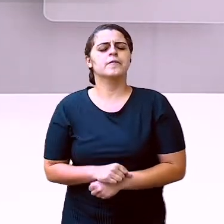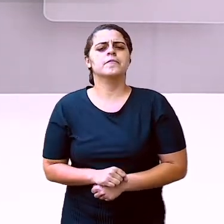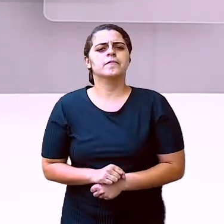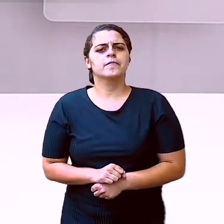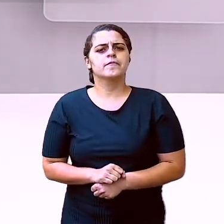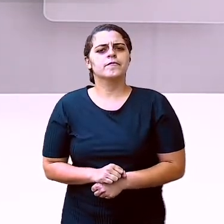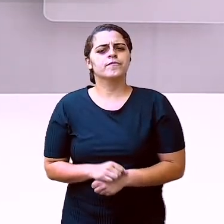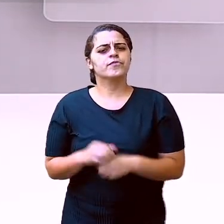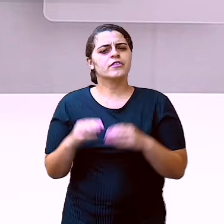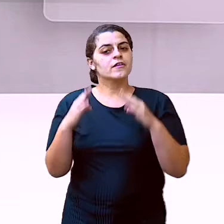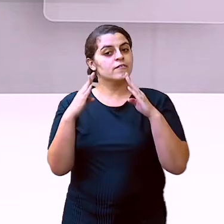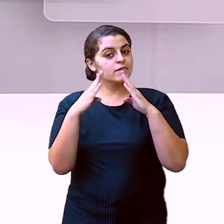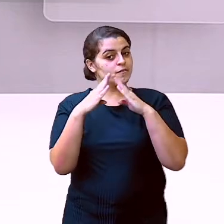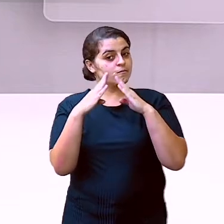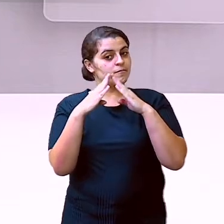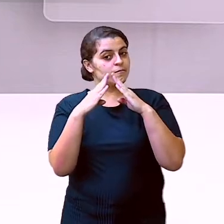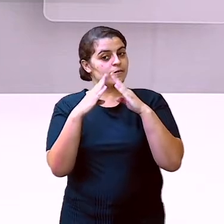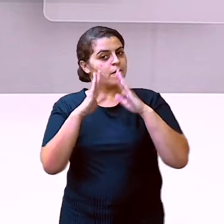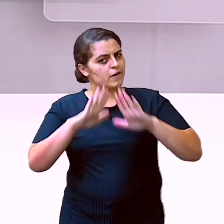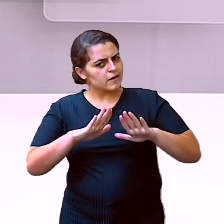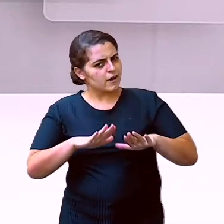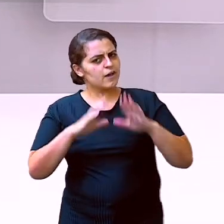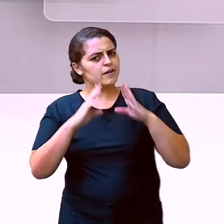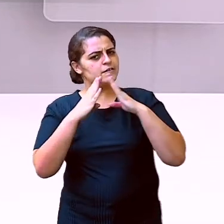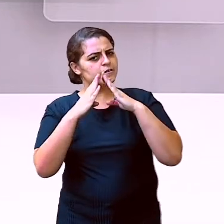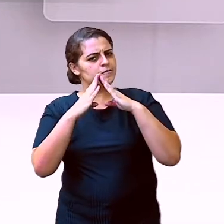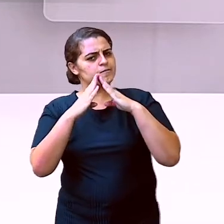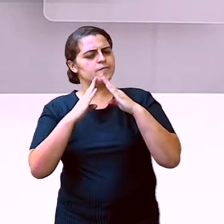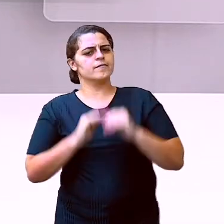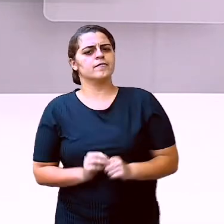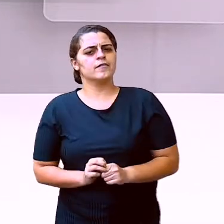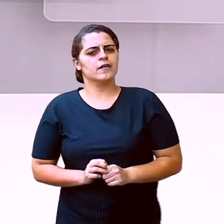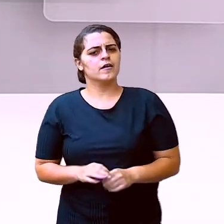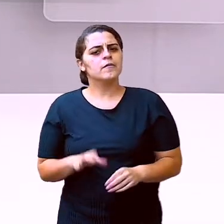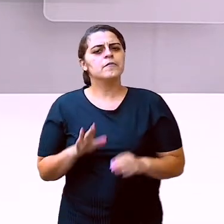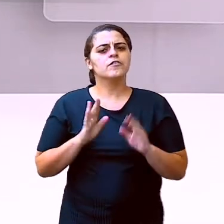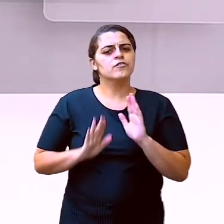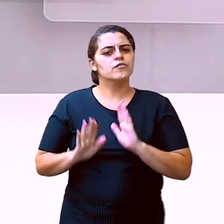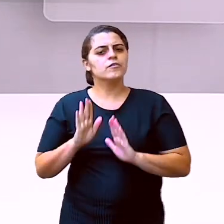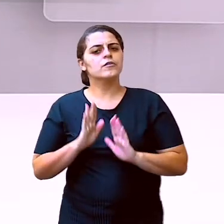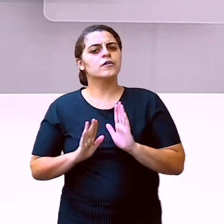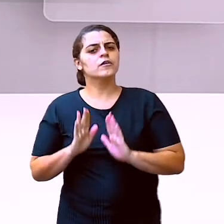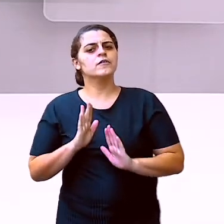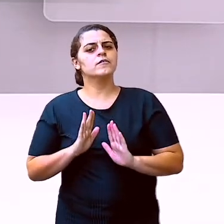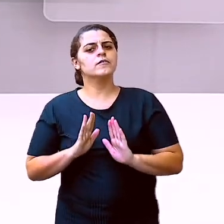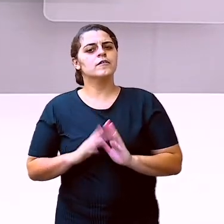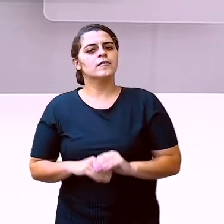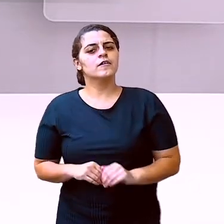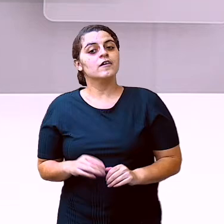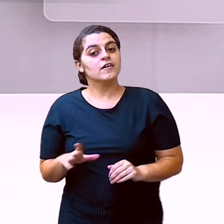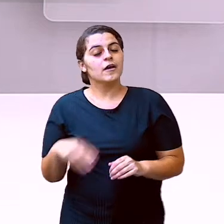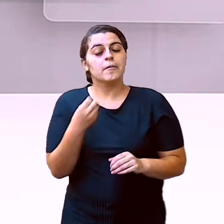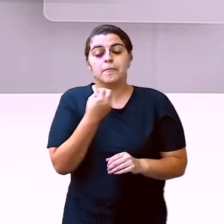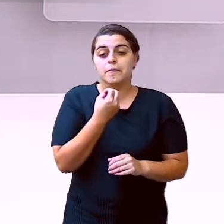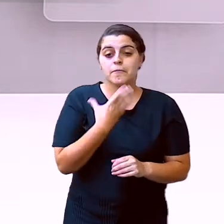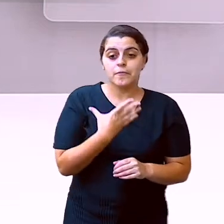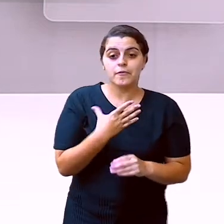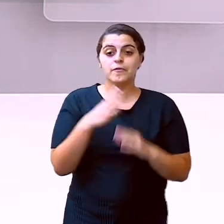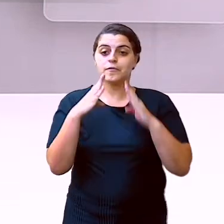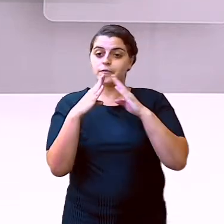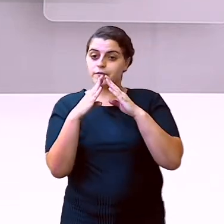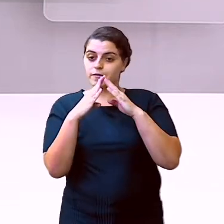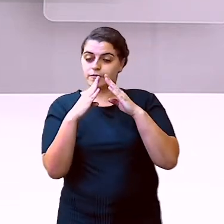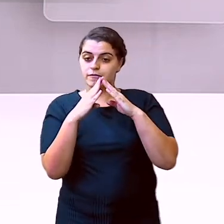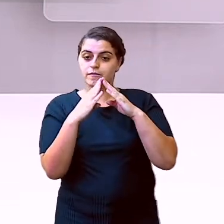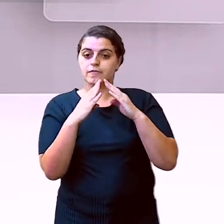recomendação, fique em casa. É mais prudente e convém que você fique em sua